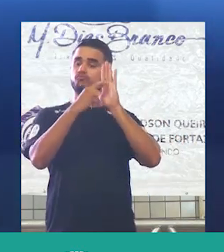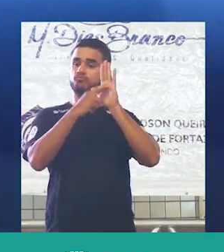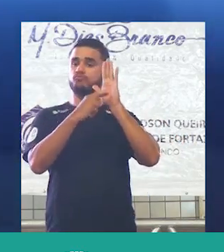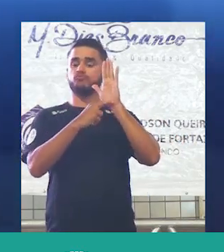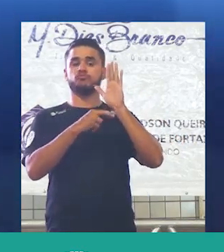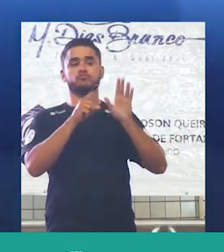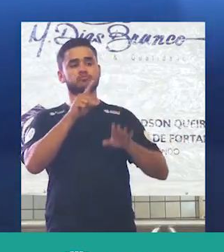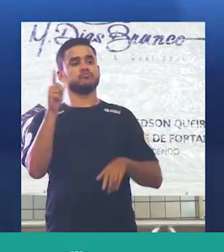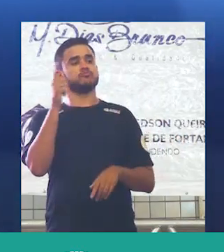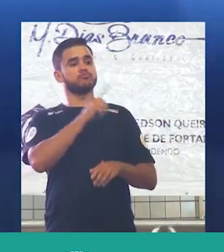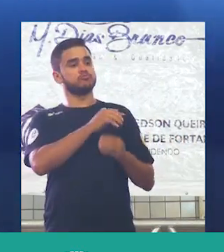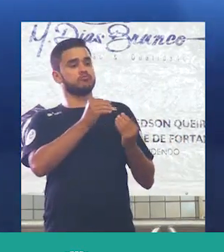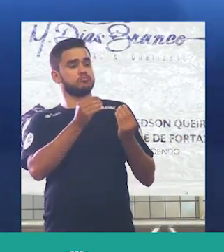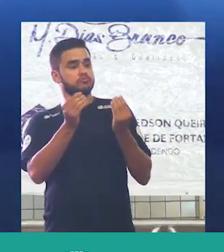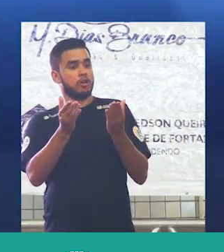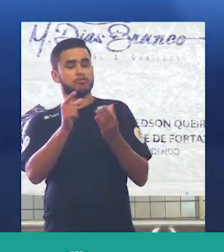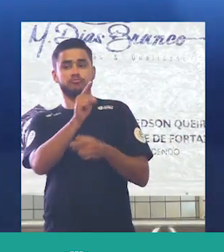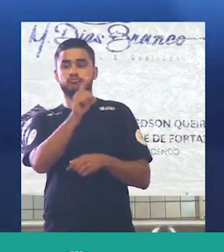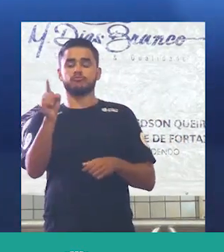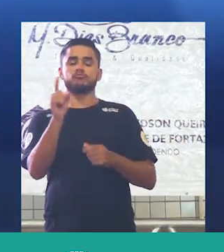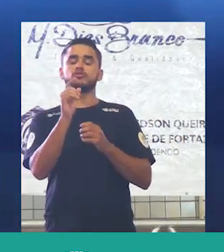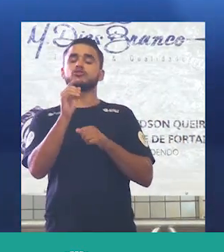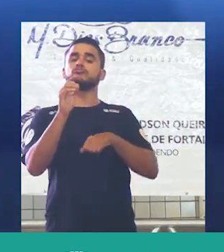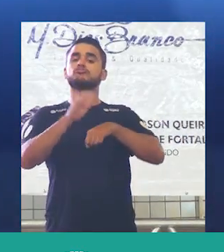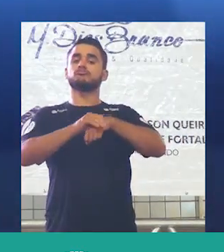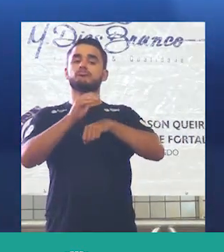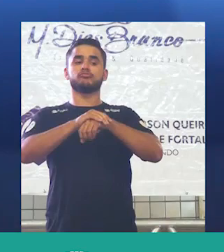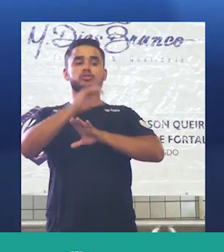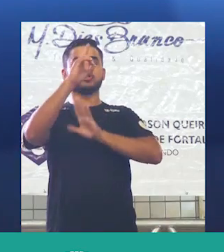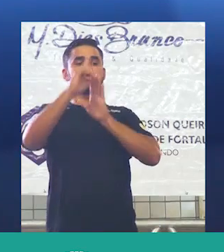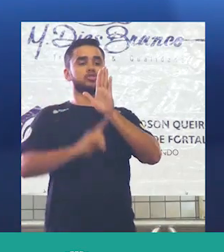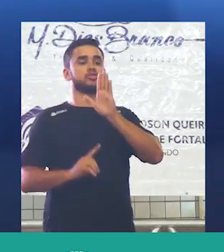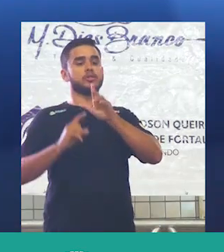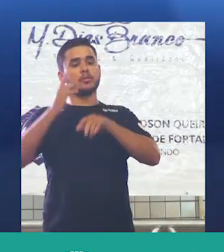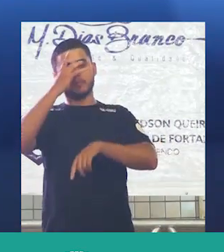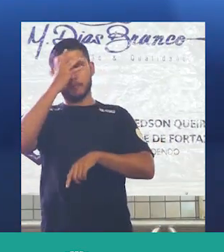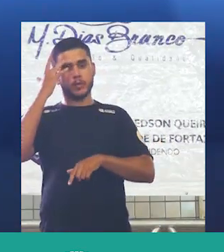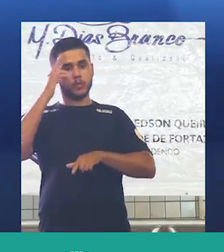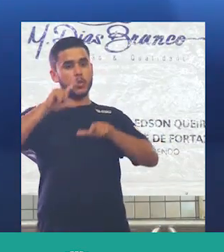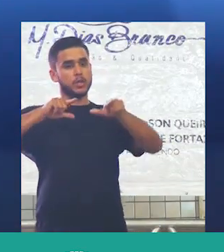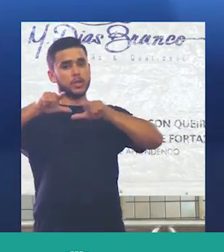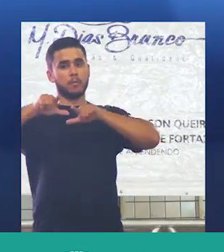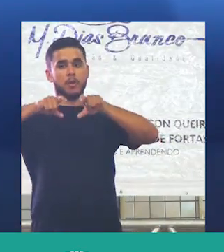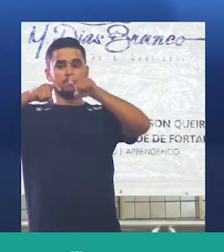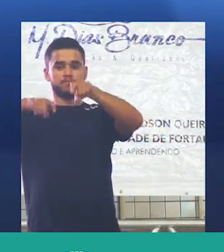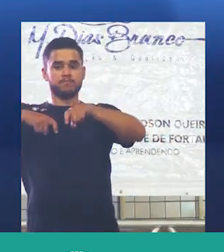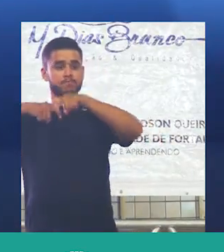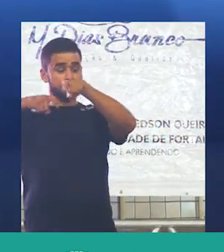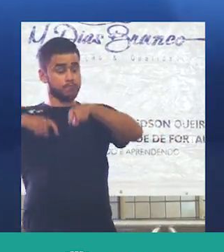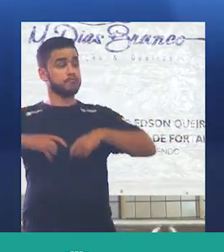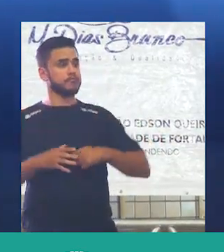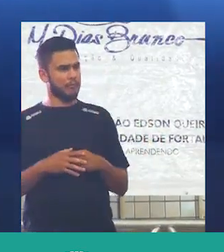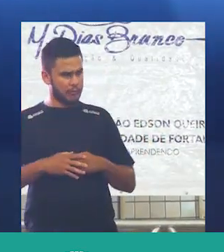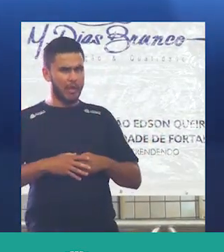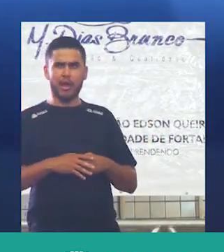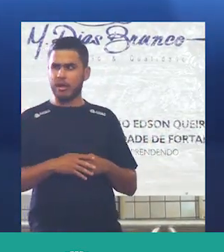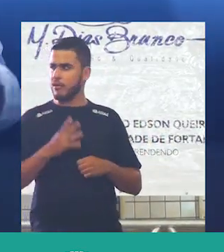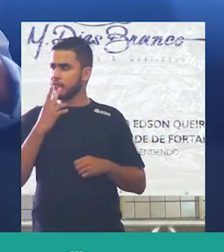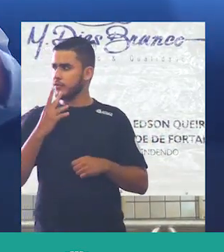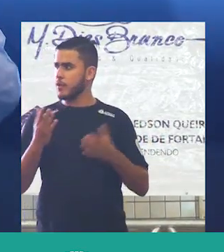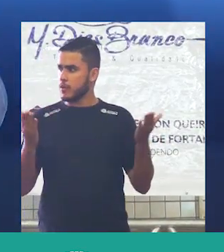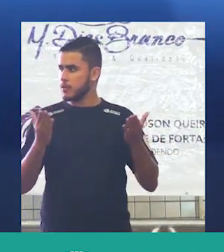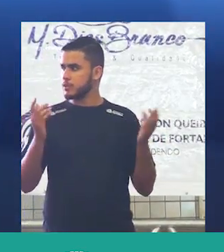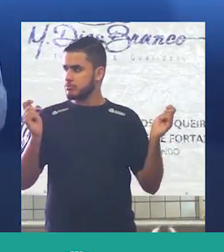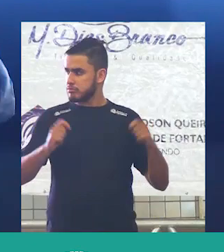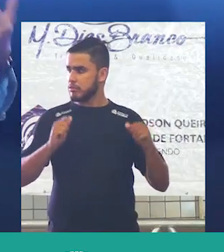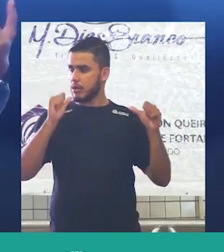e concedido também direito para os trabalhadores rurais. Cirane, e hoje, tem como a gente